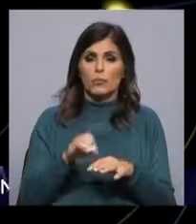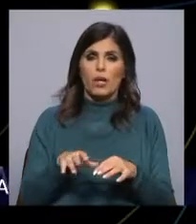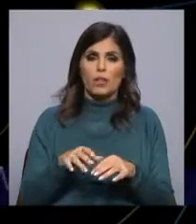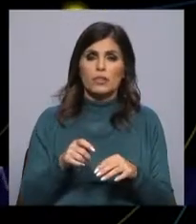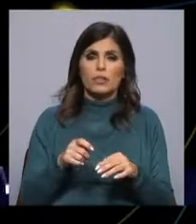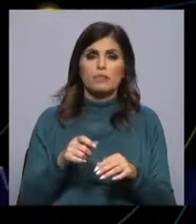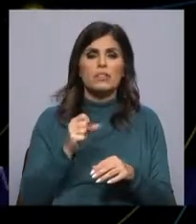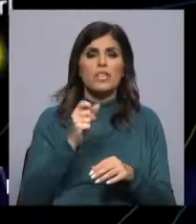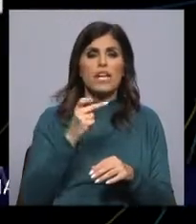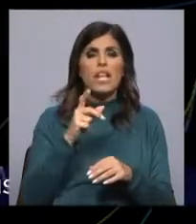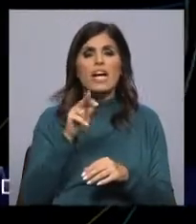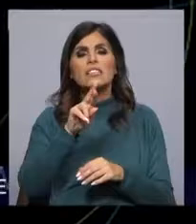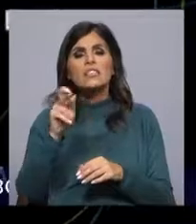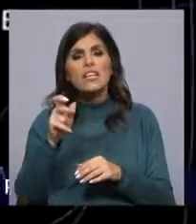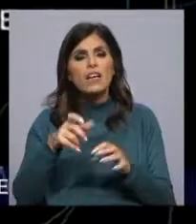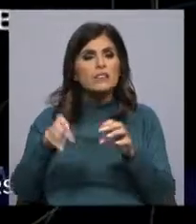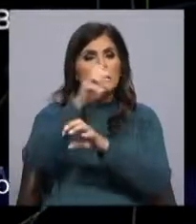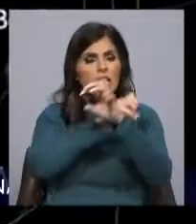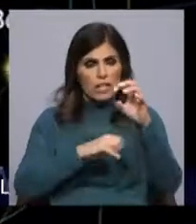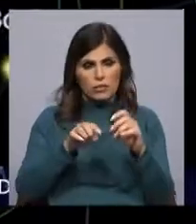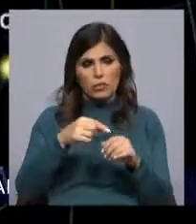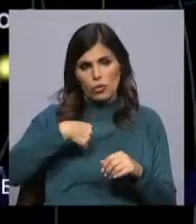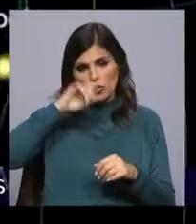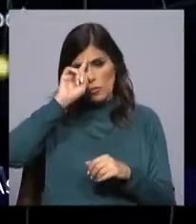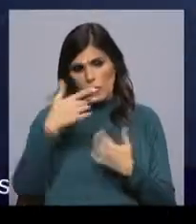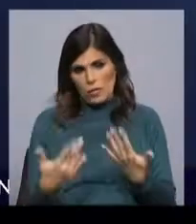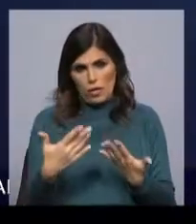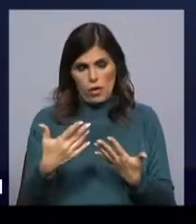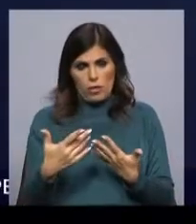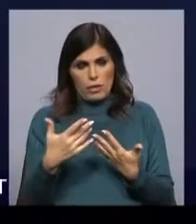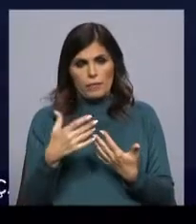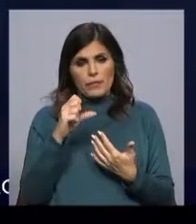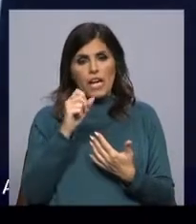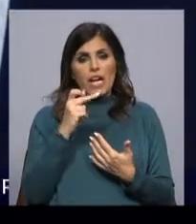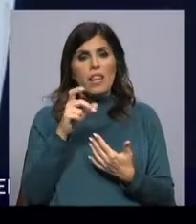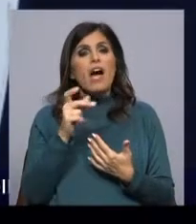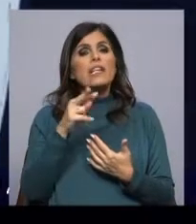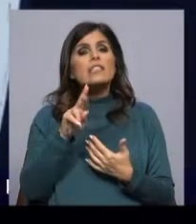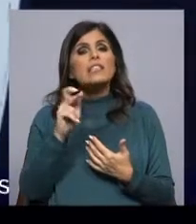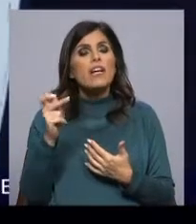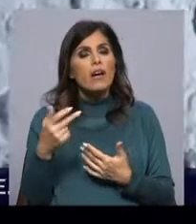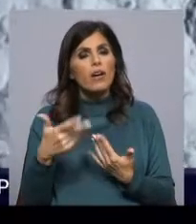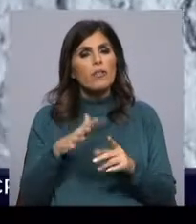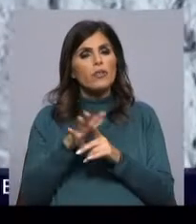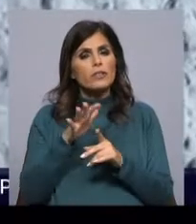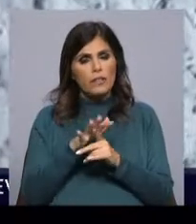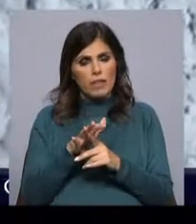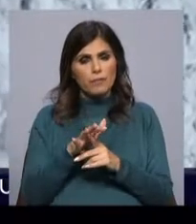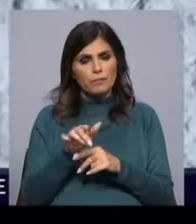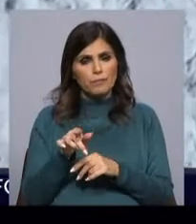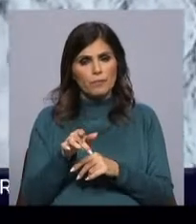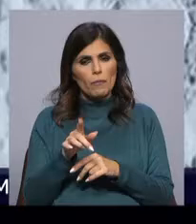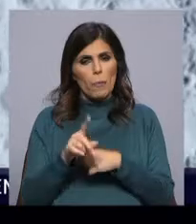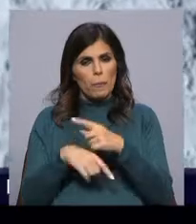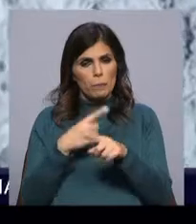nossas galáxias satélites. Nós sabemos que, presentemente, a nossa galáxia está a ser afetada gravitacionalmente por uma